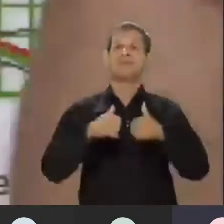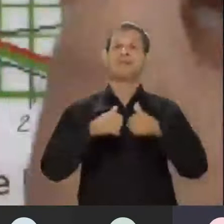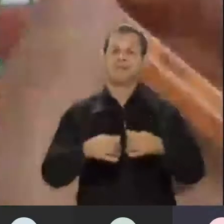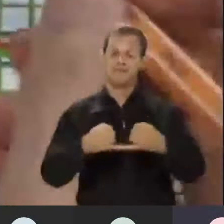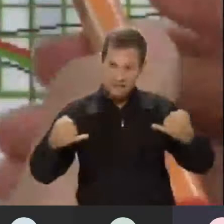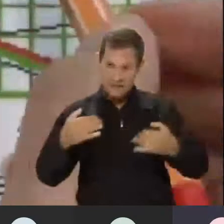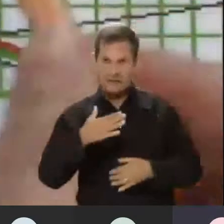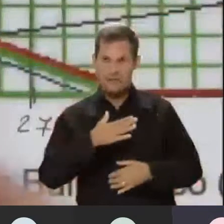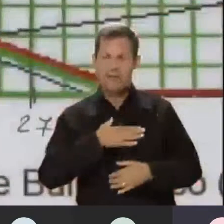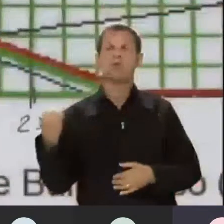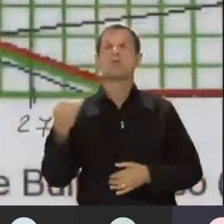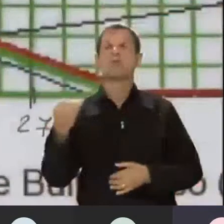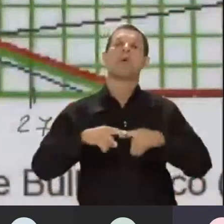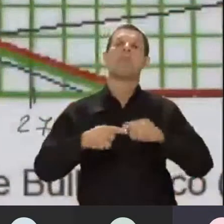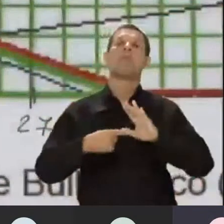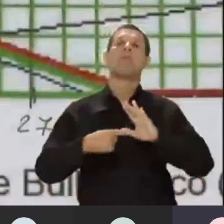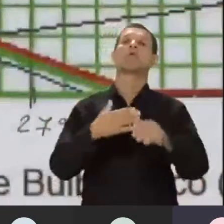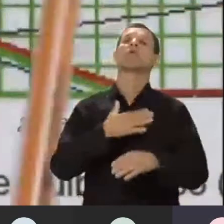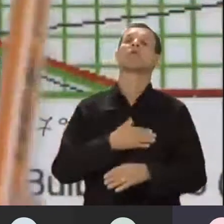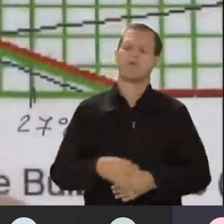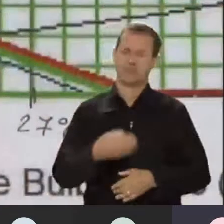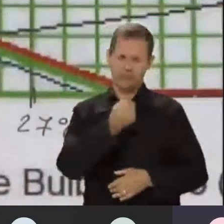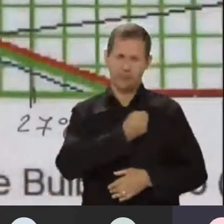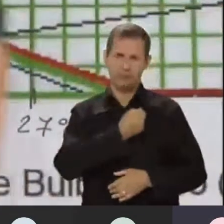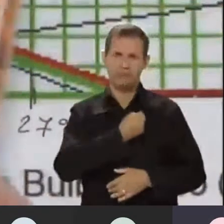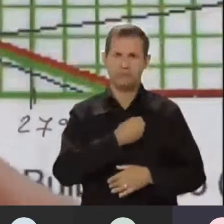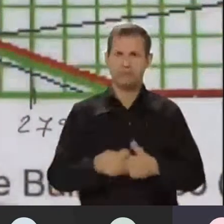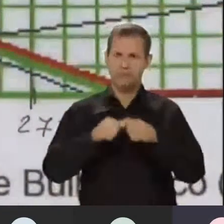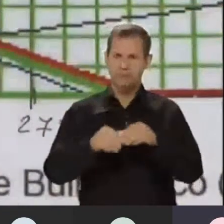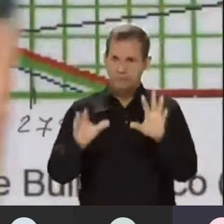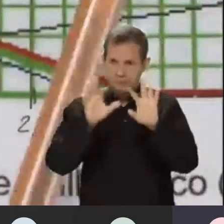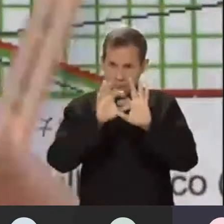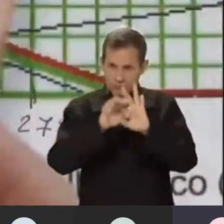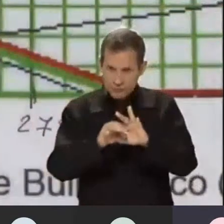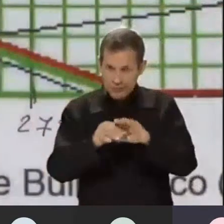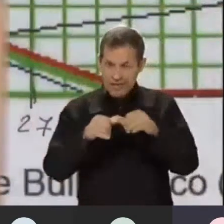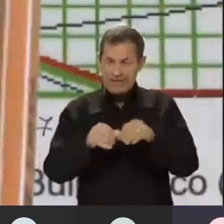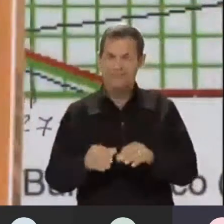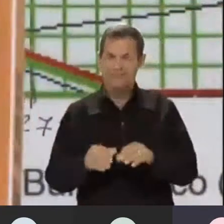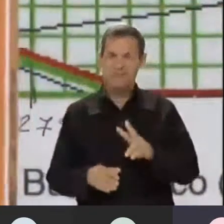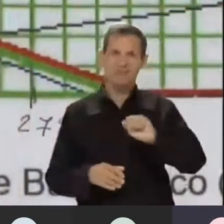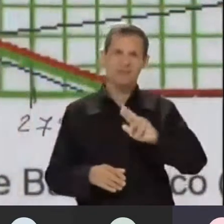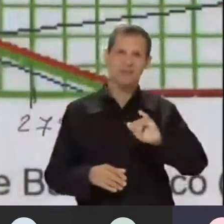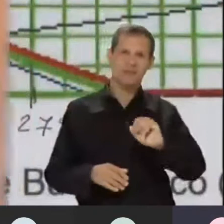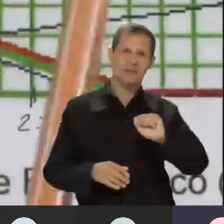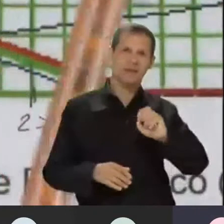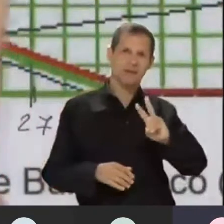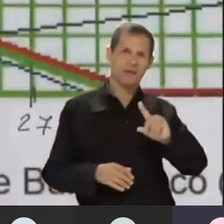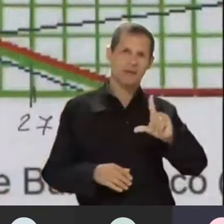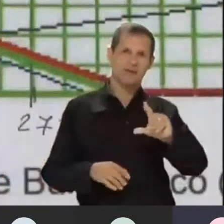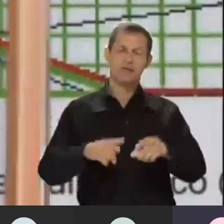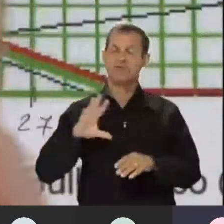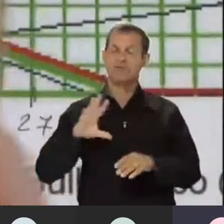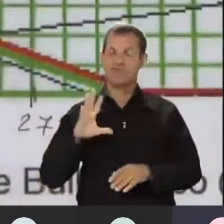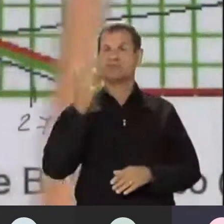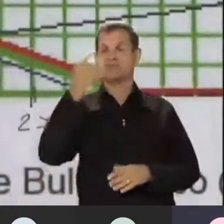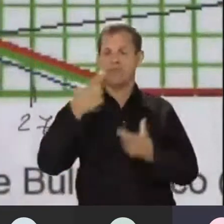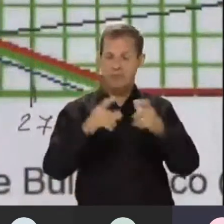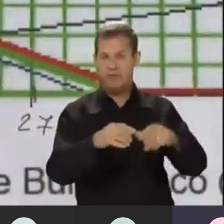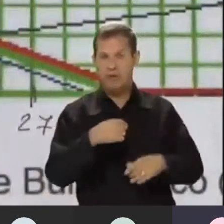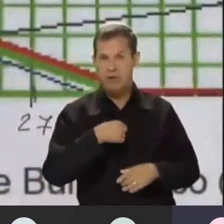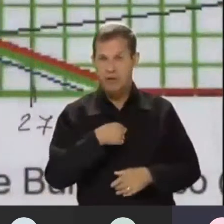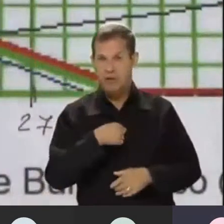Então, essa linha para mim é o que interessa, porque ela vai mostrar para mim os números que estão relacionados a essas variáveis que eu tenho, desses climas,